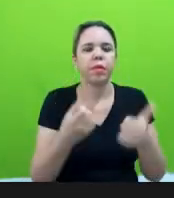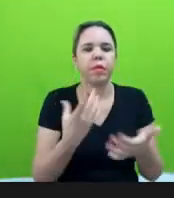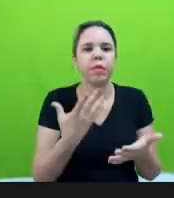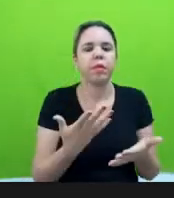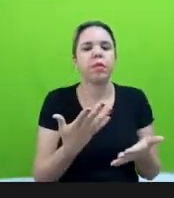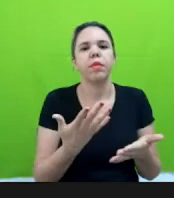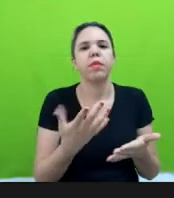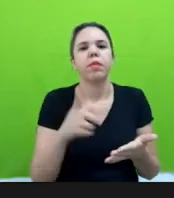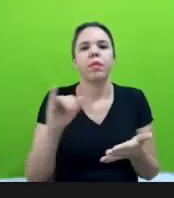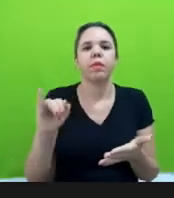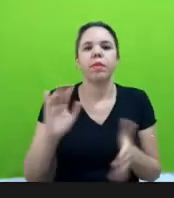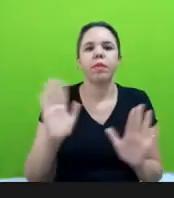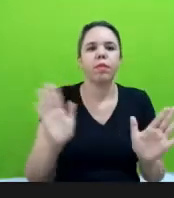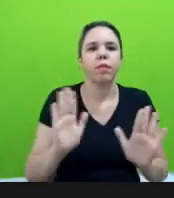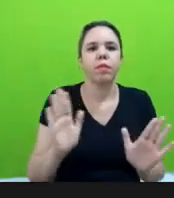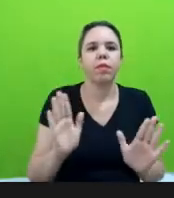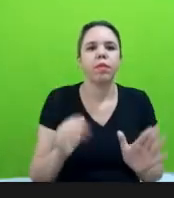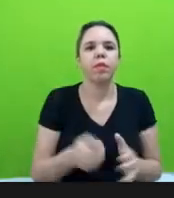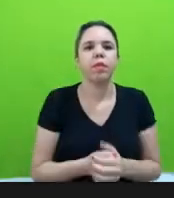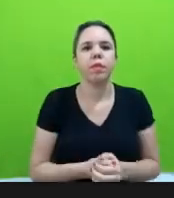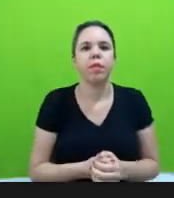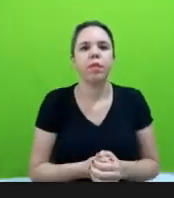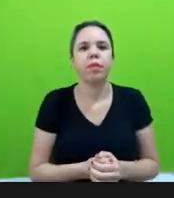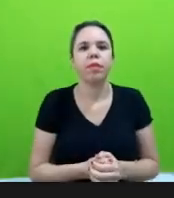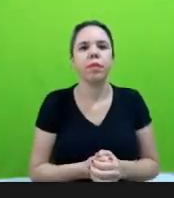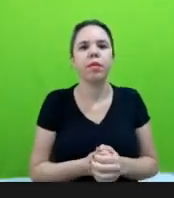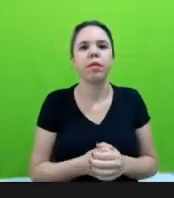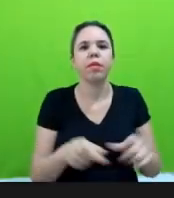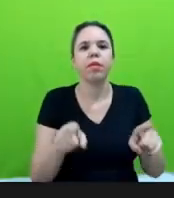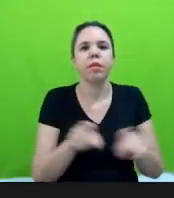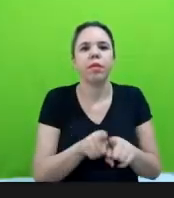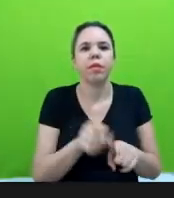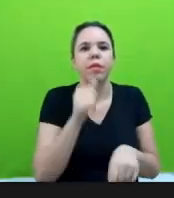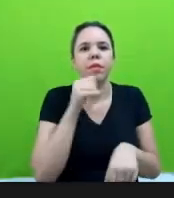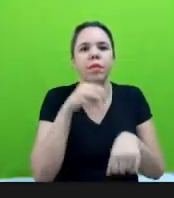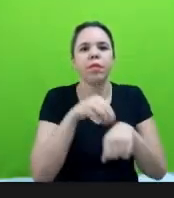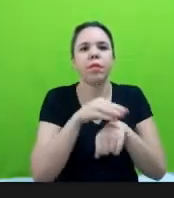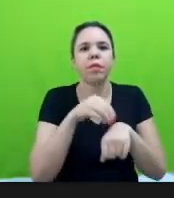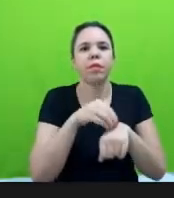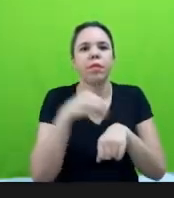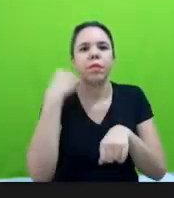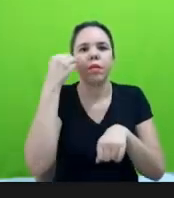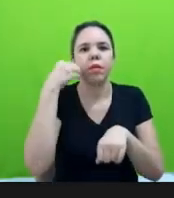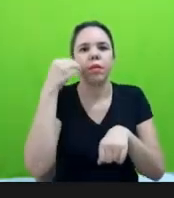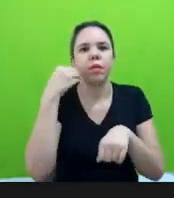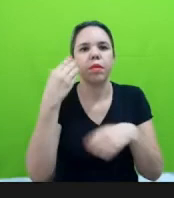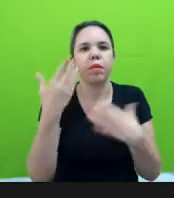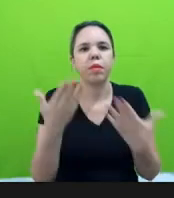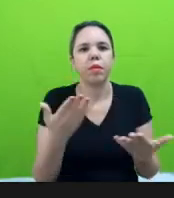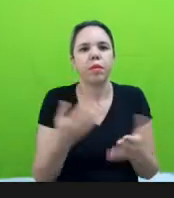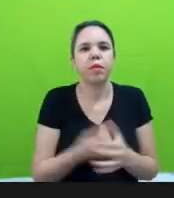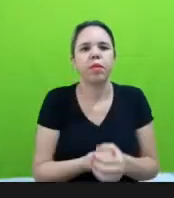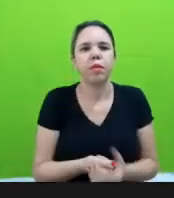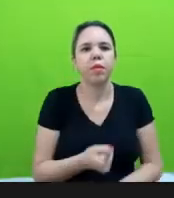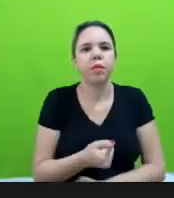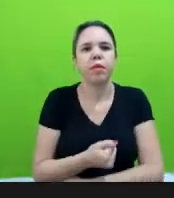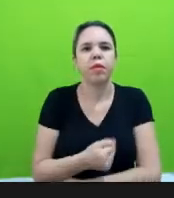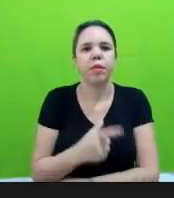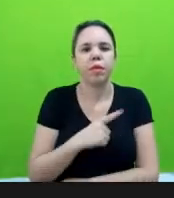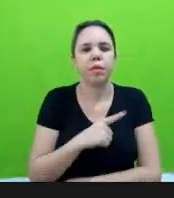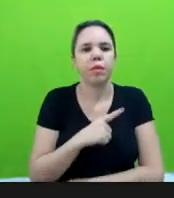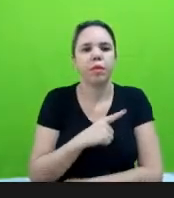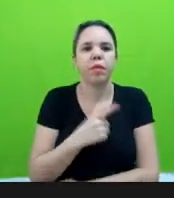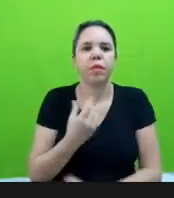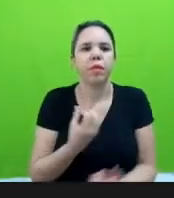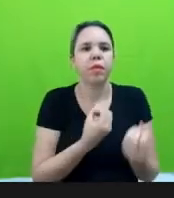lei, e outros que não. E também trazendo o exemplo da experiência do Paulo, haver muitos dados